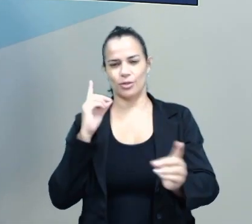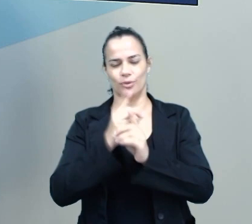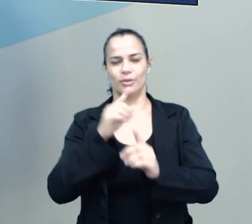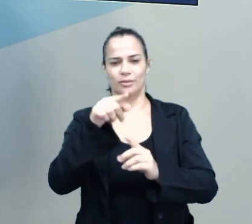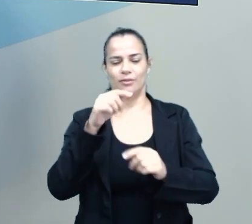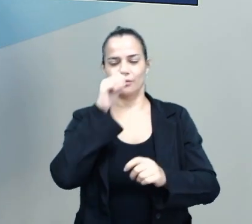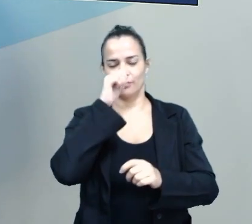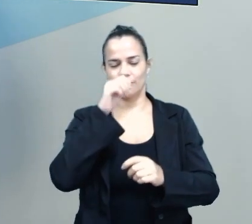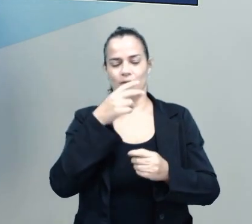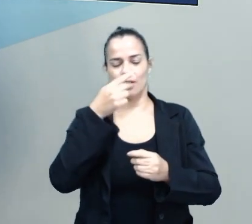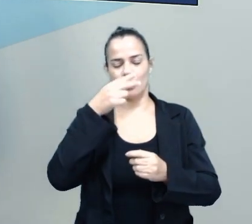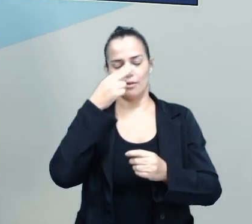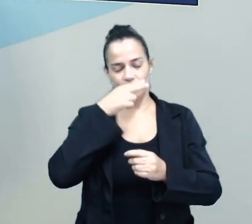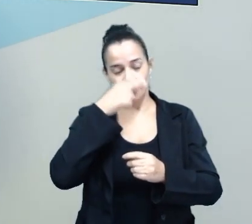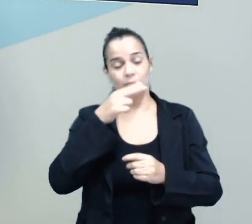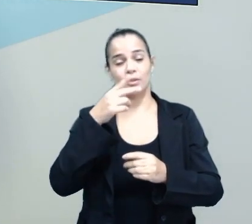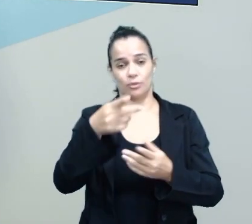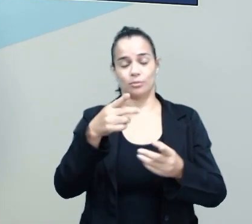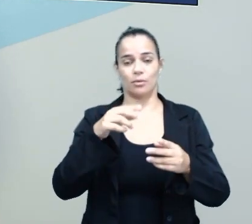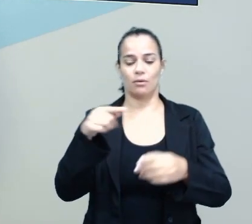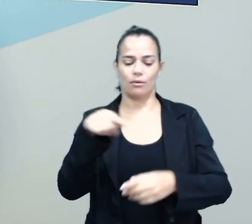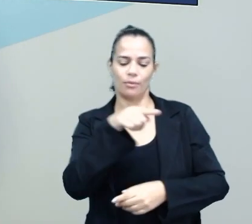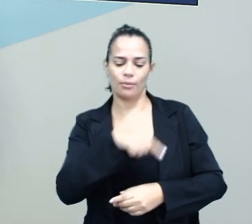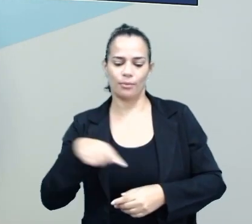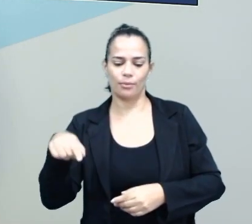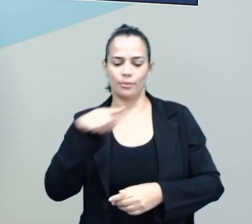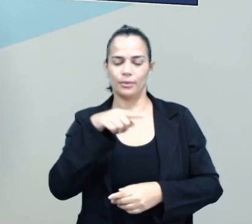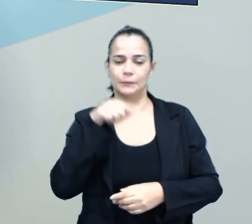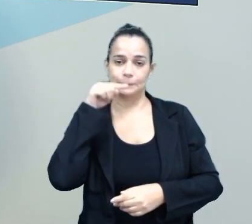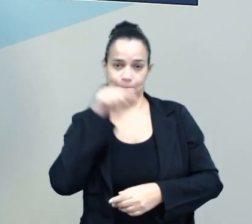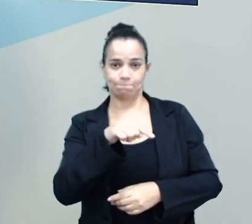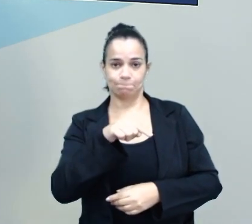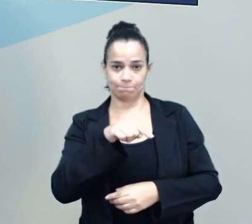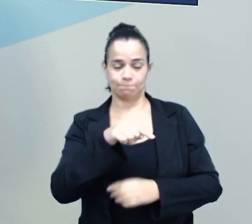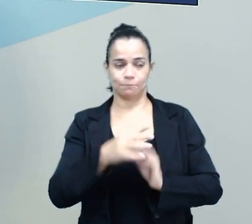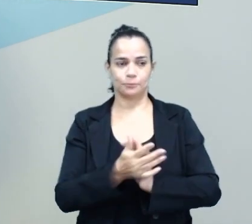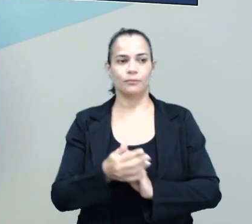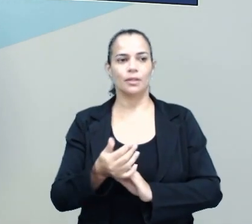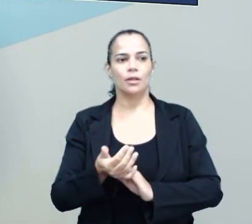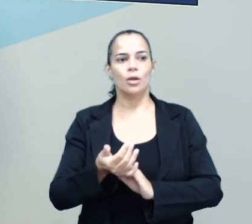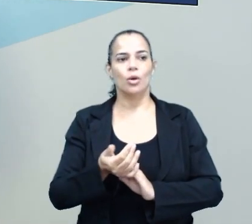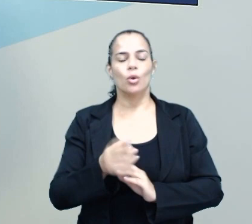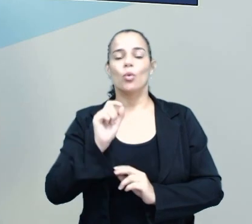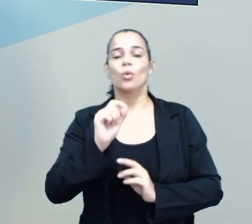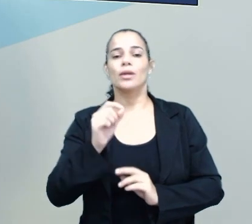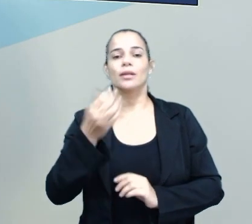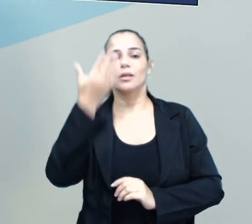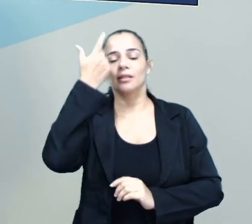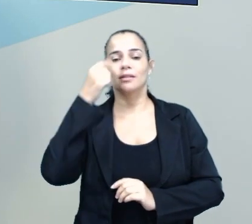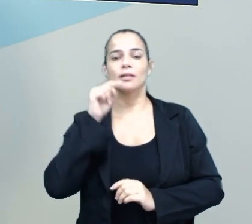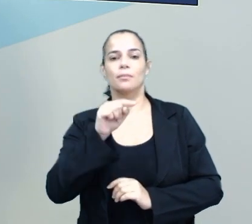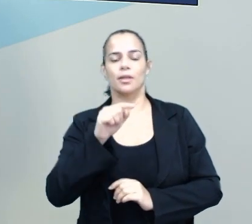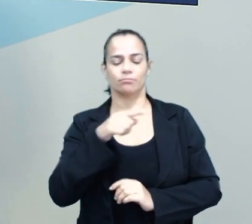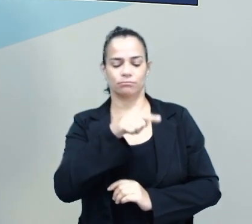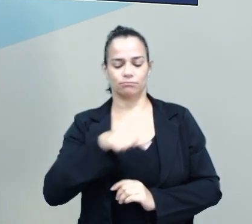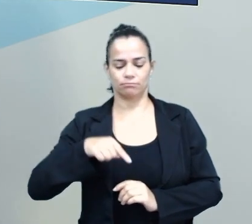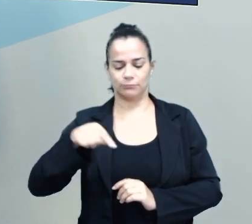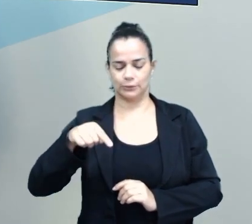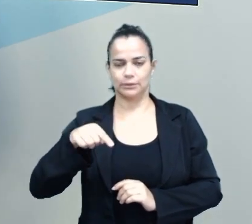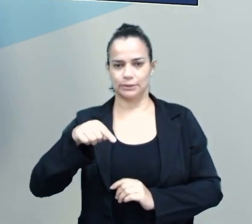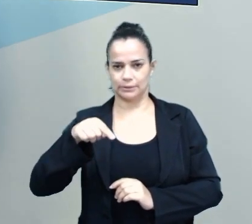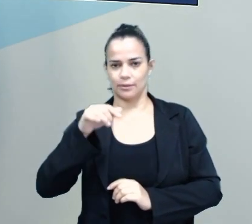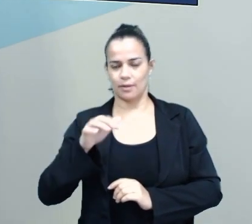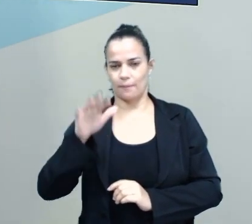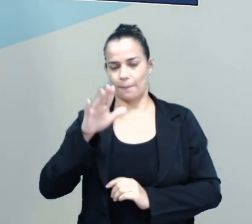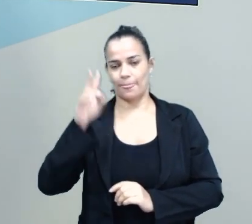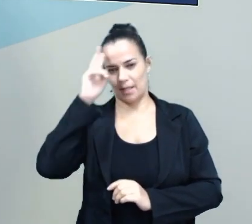mesmo, a aresta desse aquário. O que é que ele está querendo saber? Esse segmento aqui, ó. Lembrando a você que